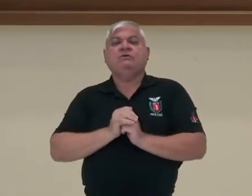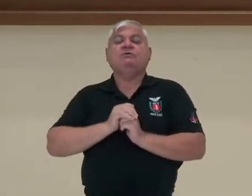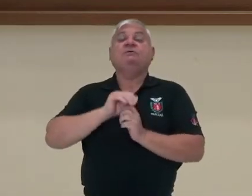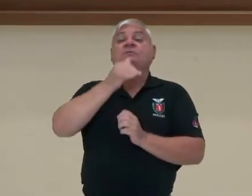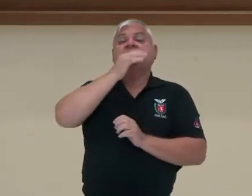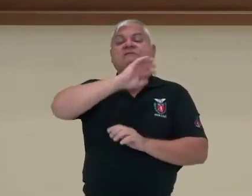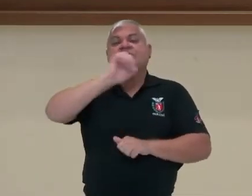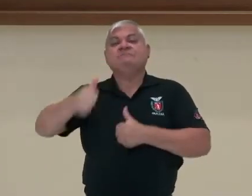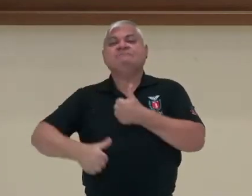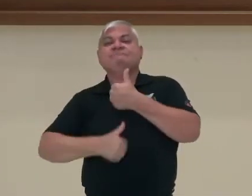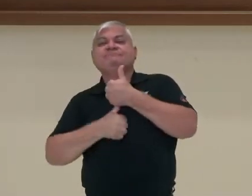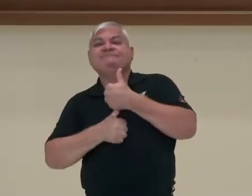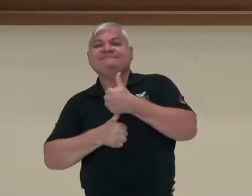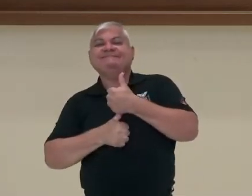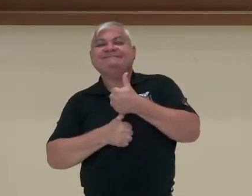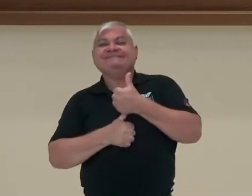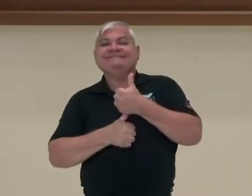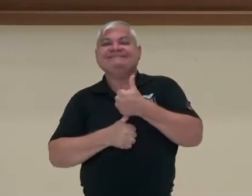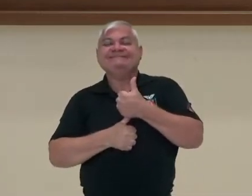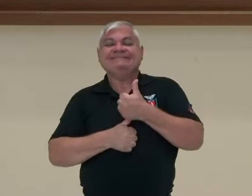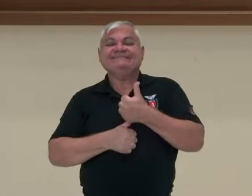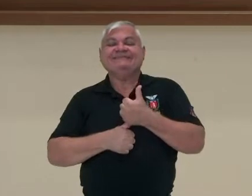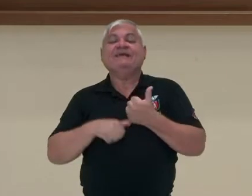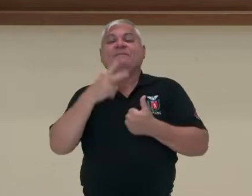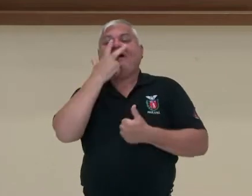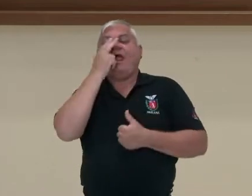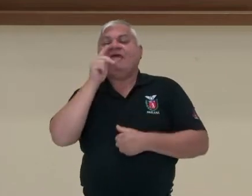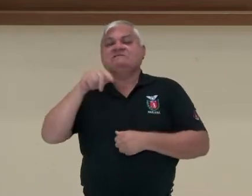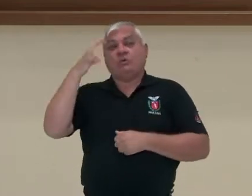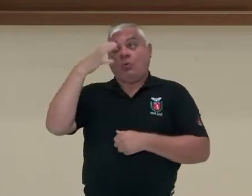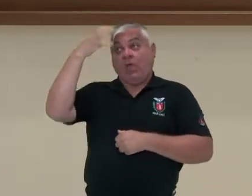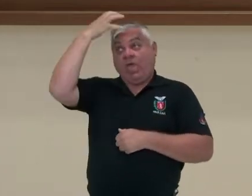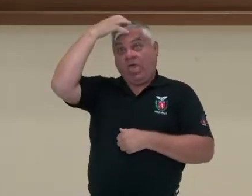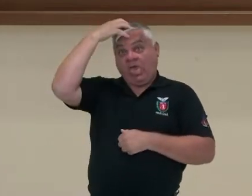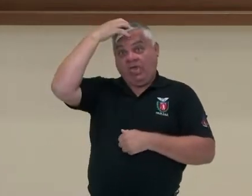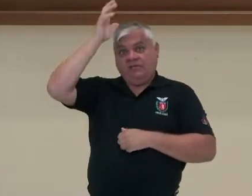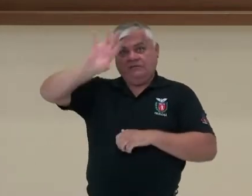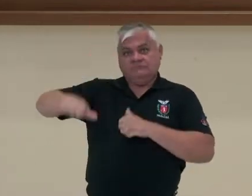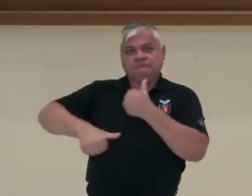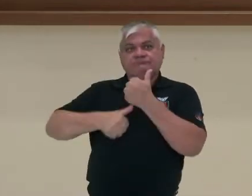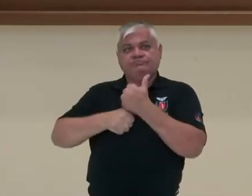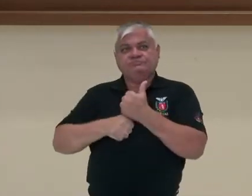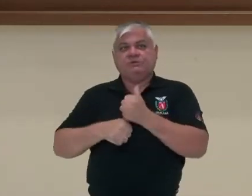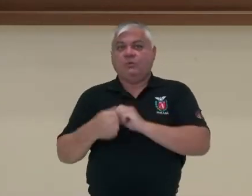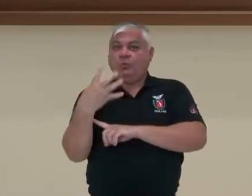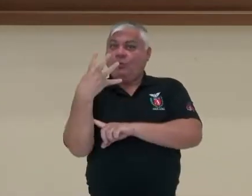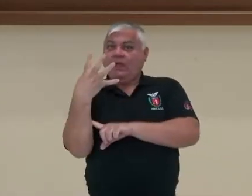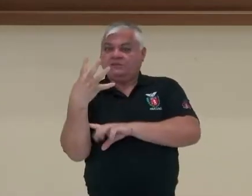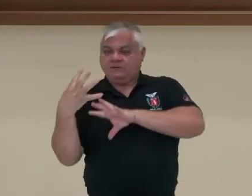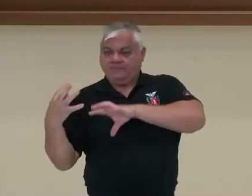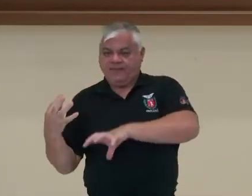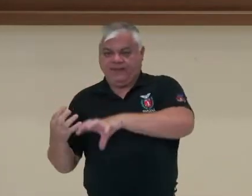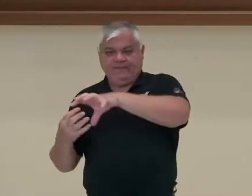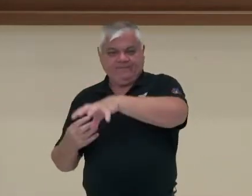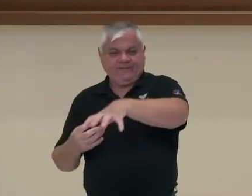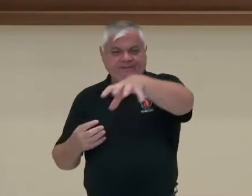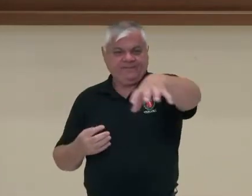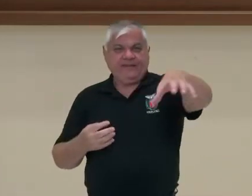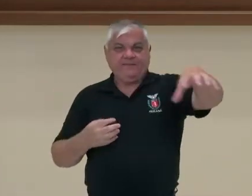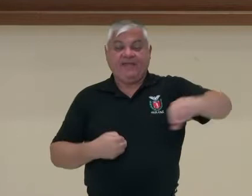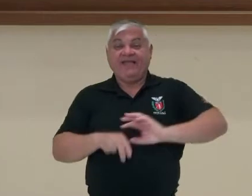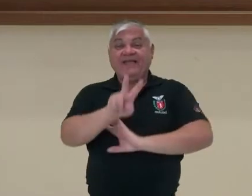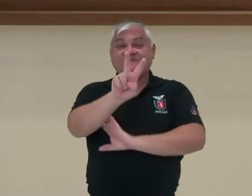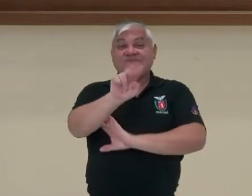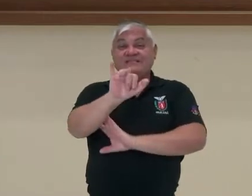as capitanias gerais. Então, aqui veja que são quatro vice-reinos, ó. Tá? E depois, posteriormente,